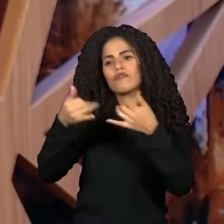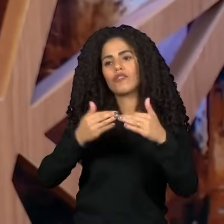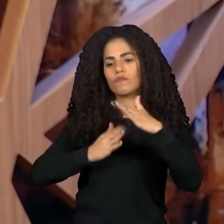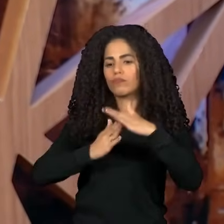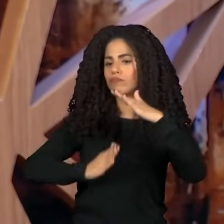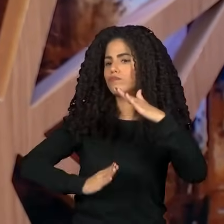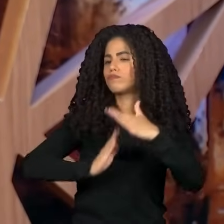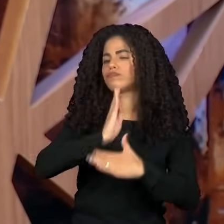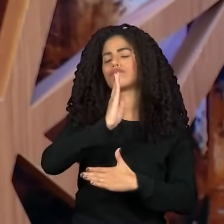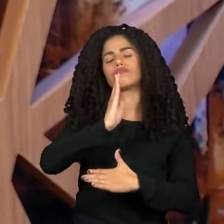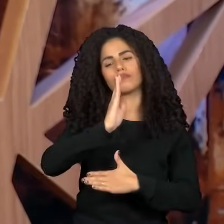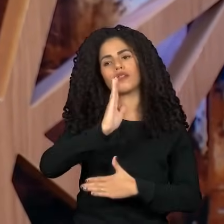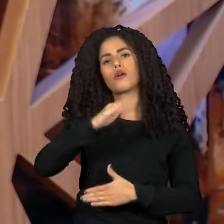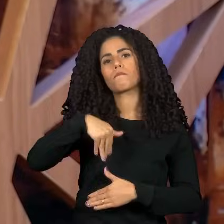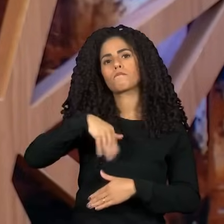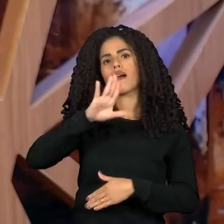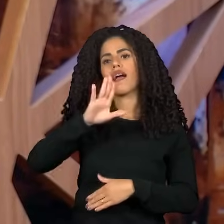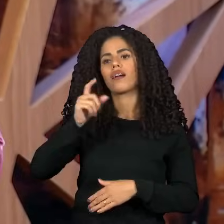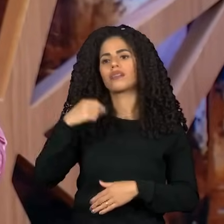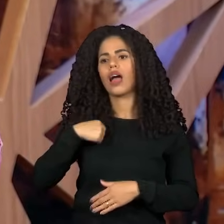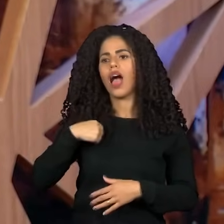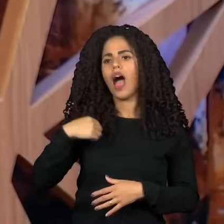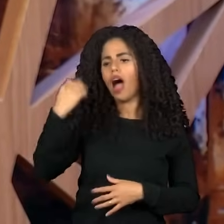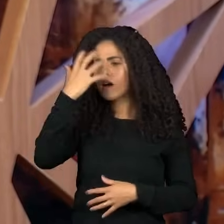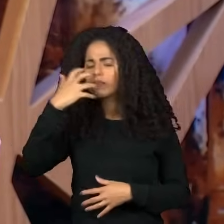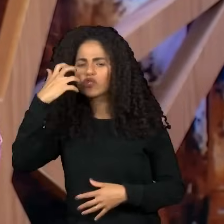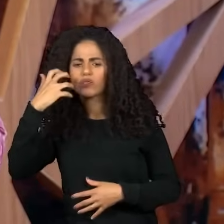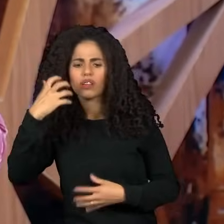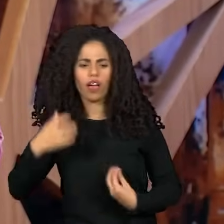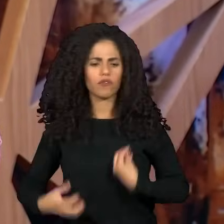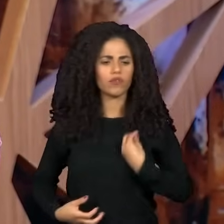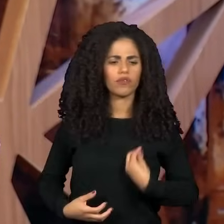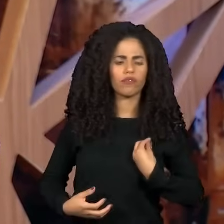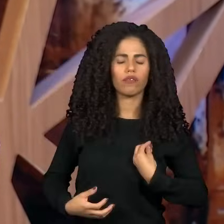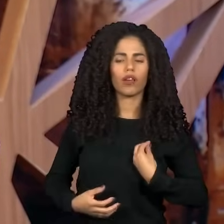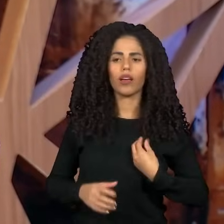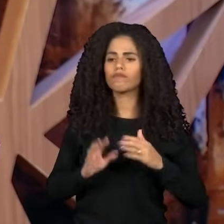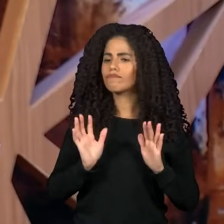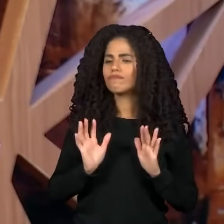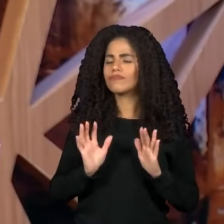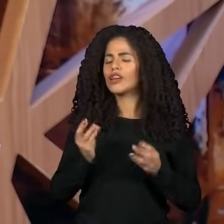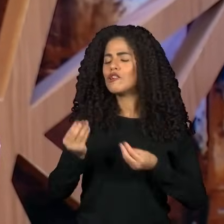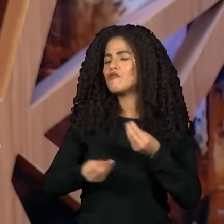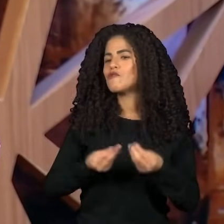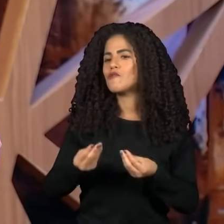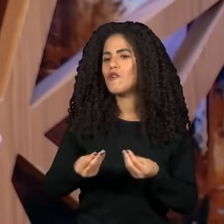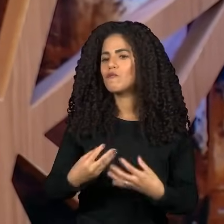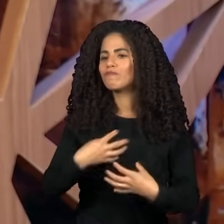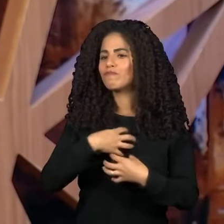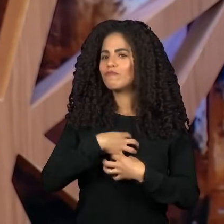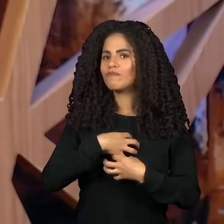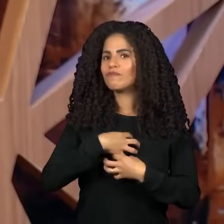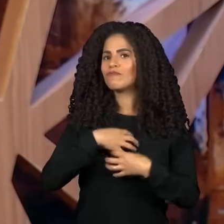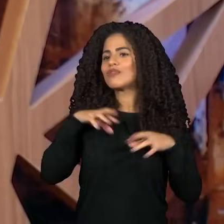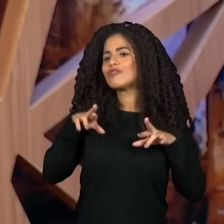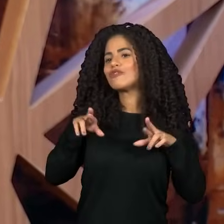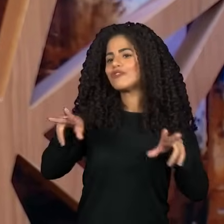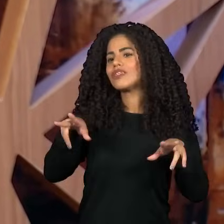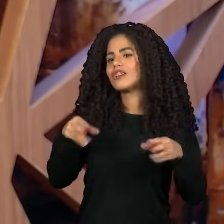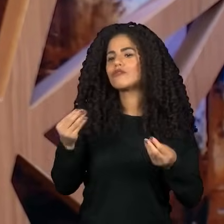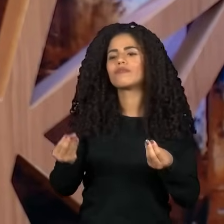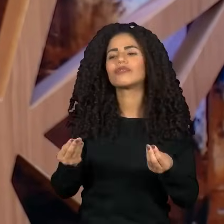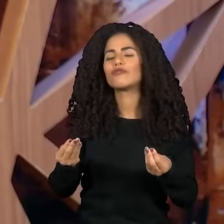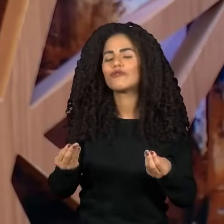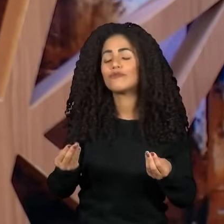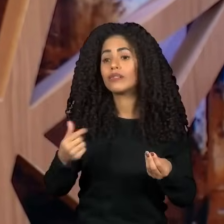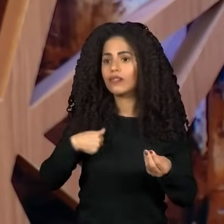travessia existencial. Não está na ordem de se apaixonar e viver de forma eloquente, mas sim